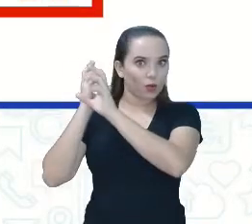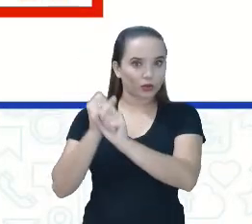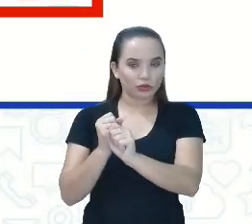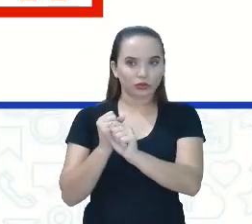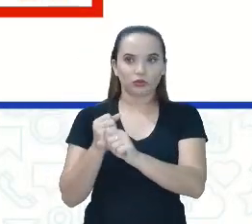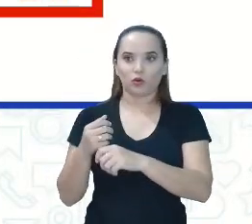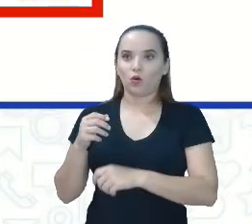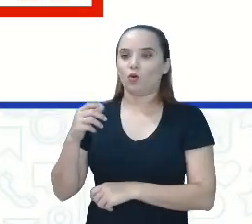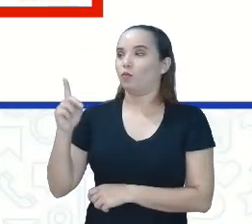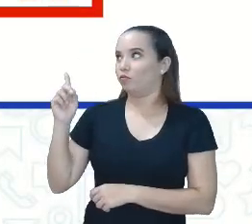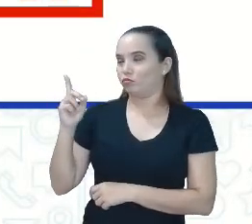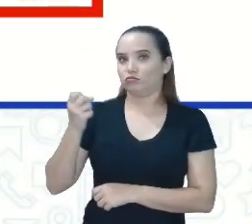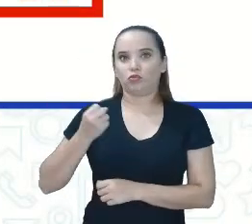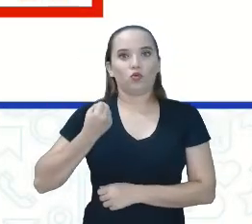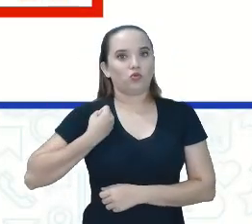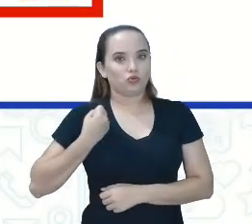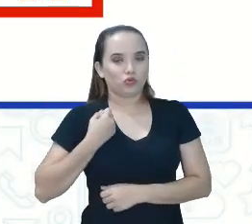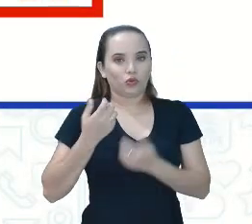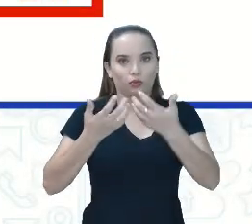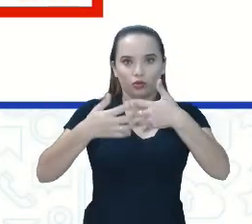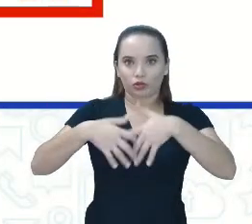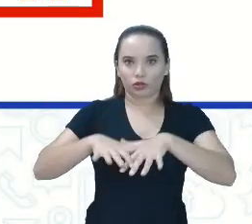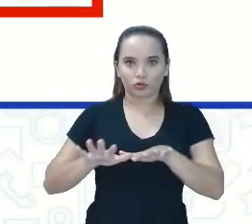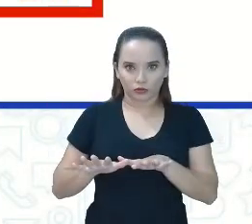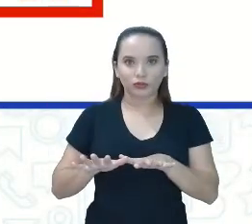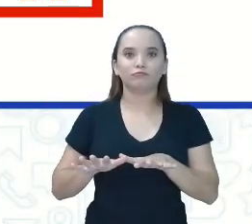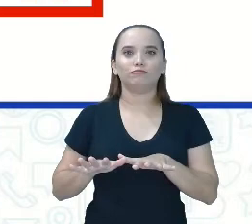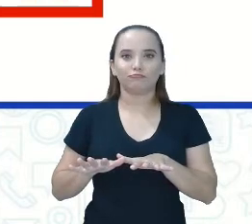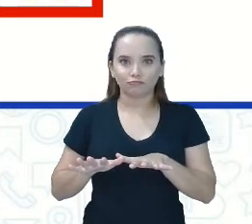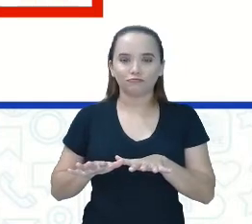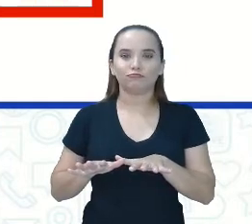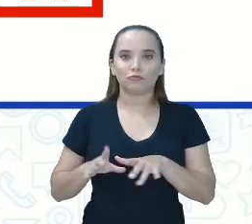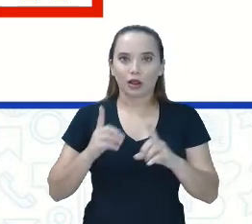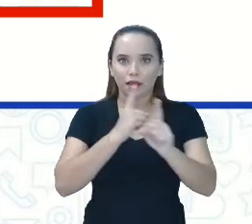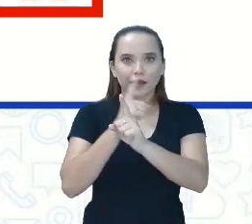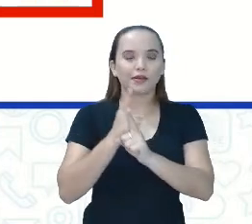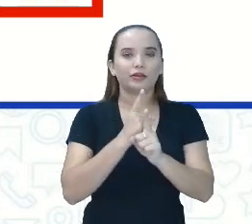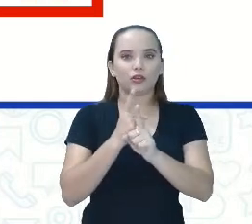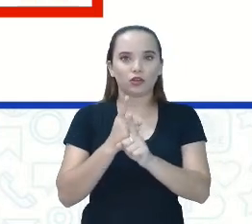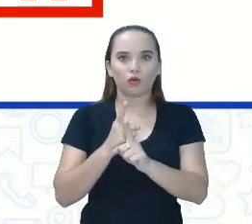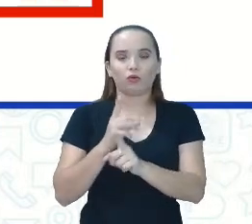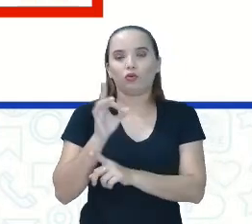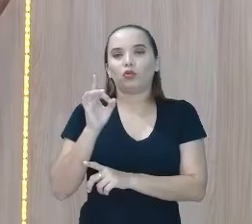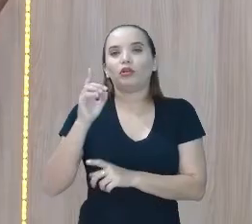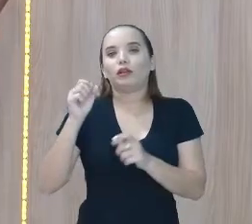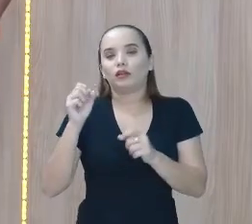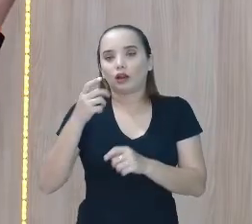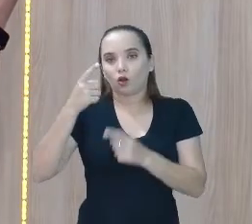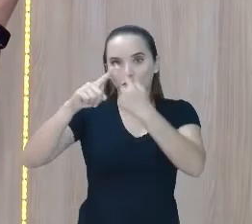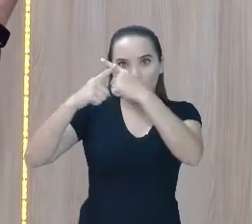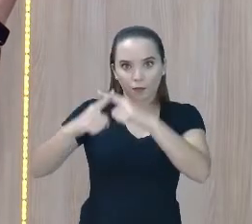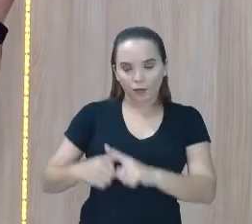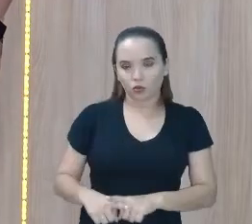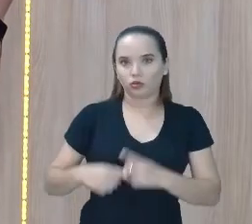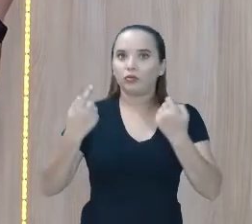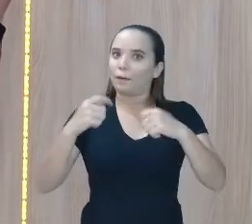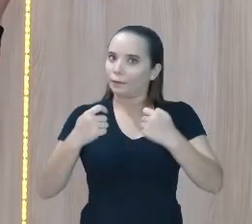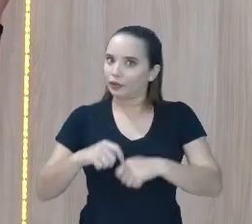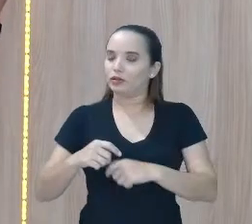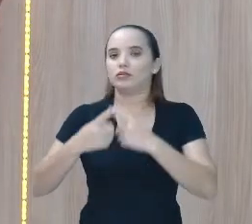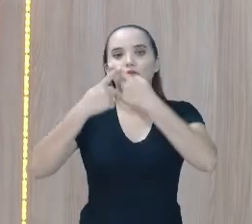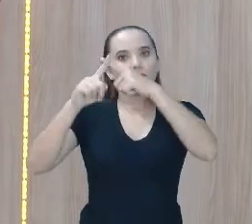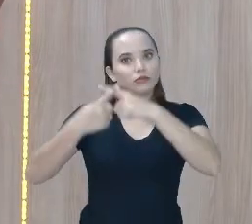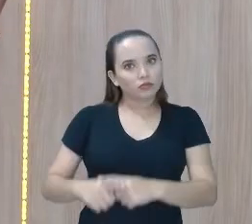aí os números naturais. Para encontrar esses números, os múltiplos, basta a gente multiplicar pelo